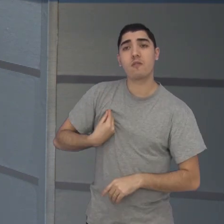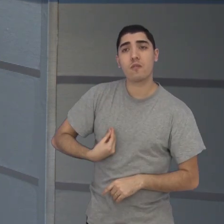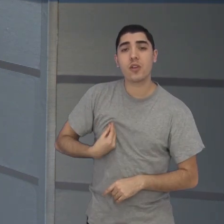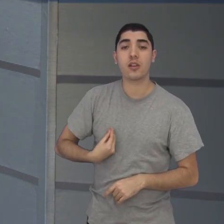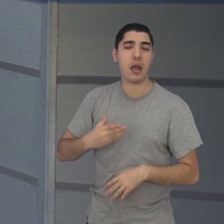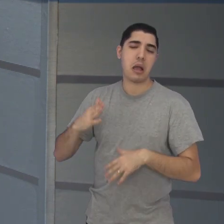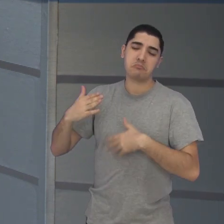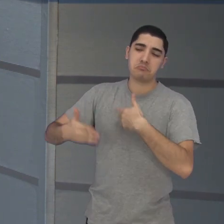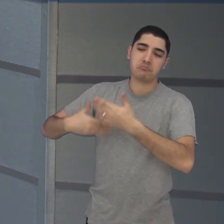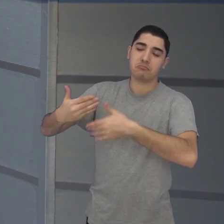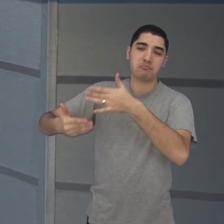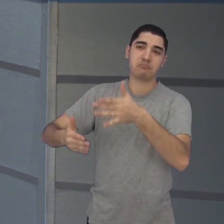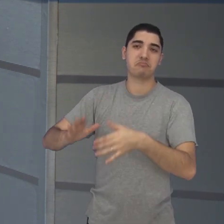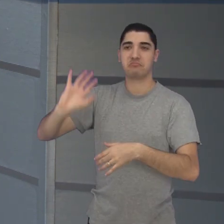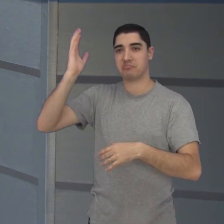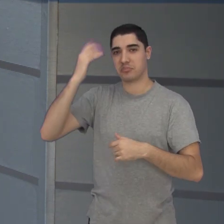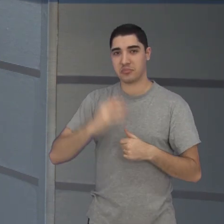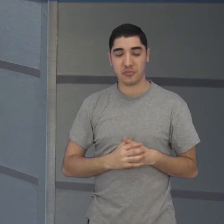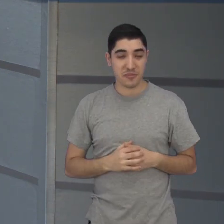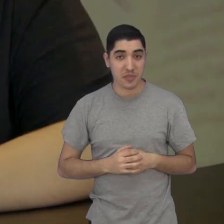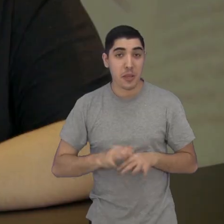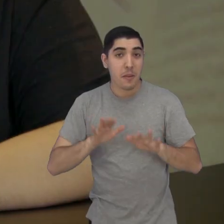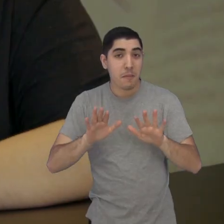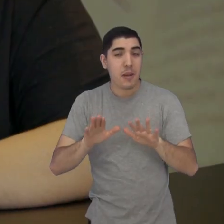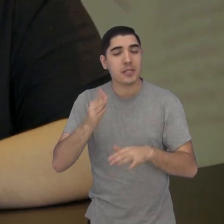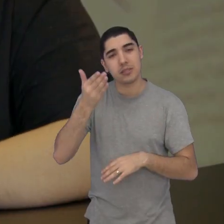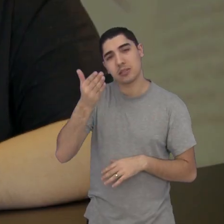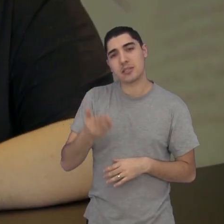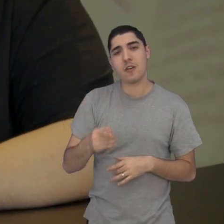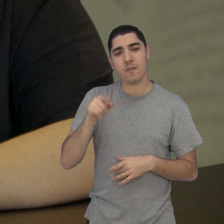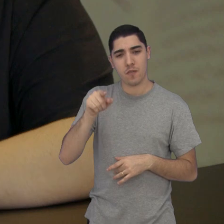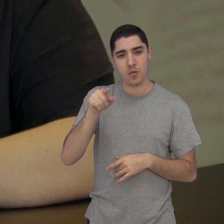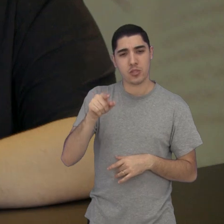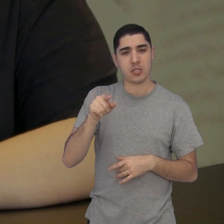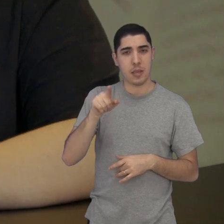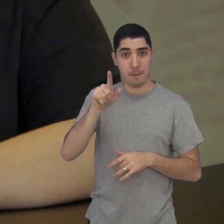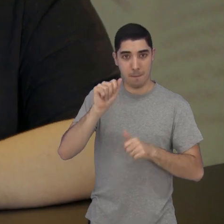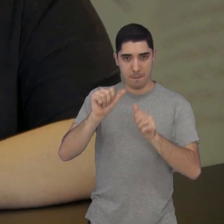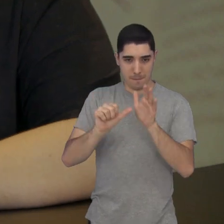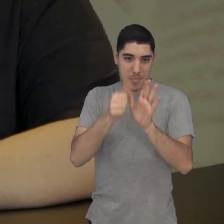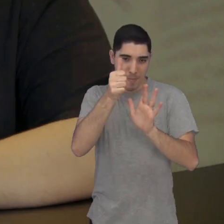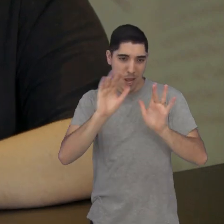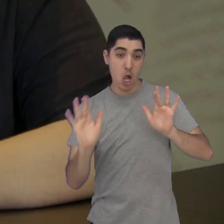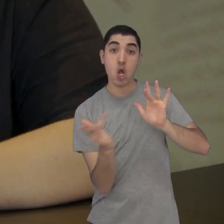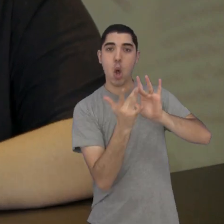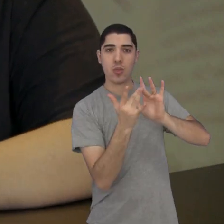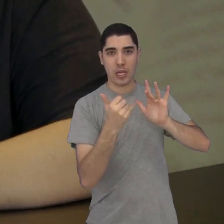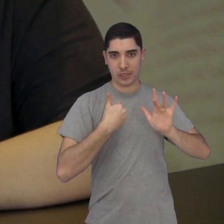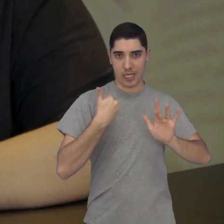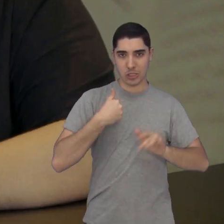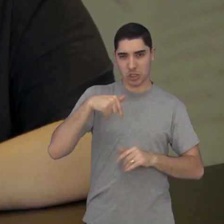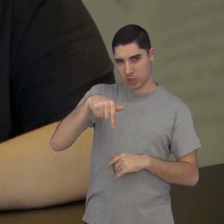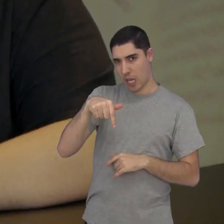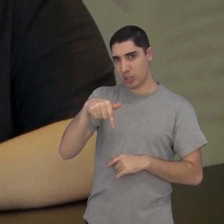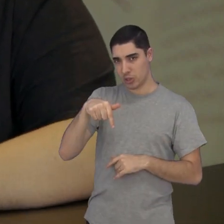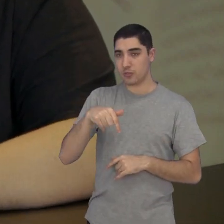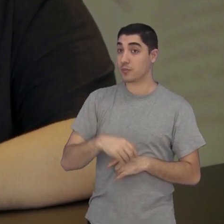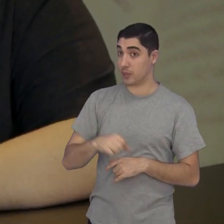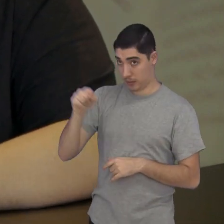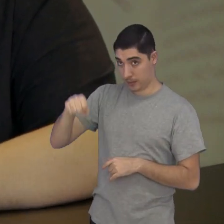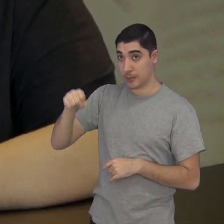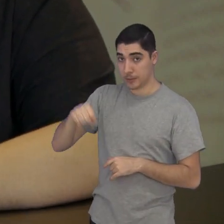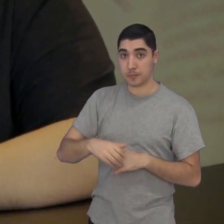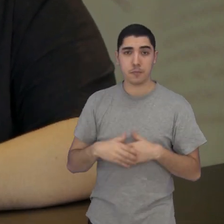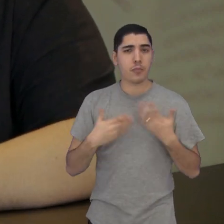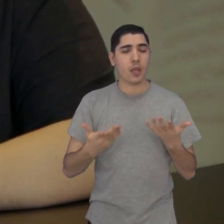agia, enfim, aí foi acontecendo, né? Ô Pedro, mas a parada é o seguinte, mano, o primeiro contato que você teve com o Mazzaropi foi com 7 anos. 7